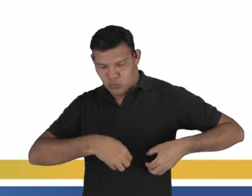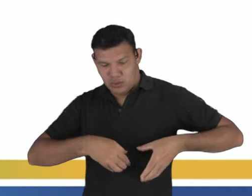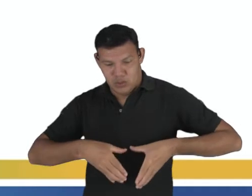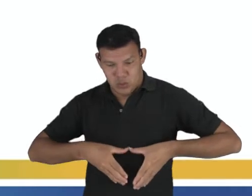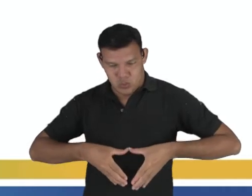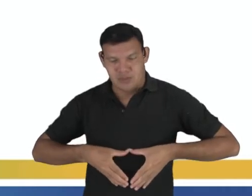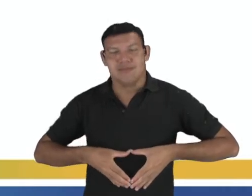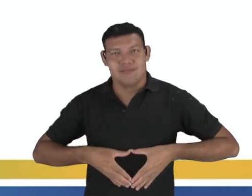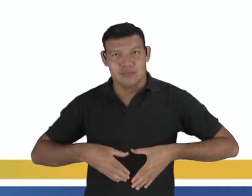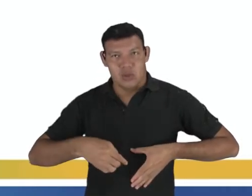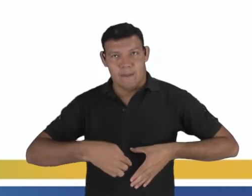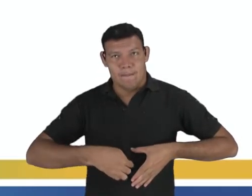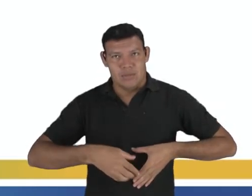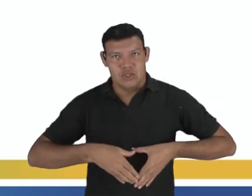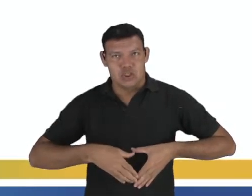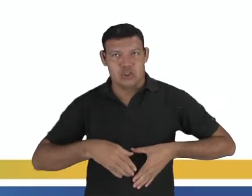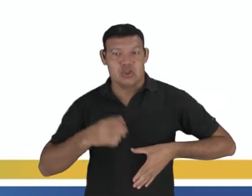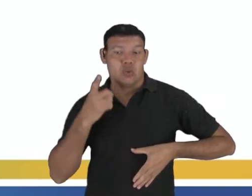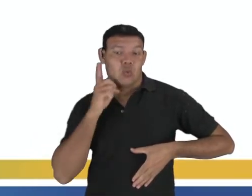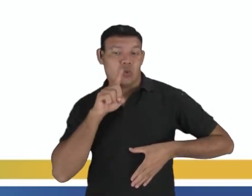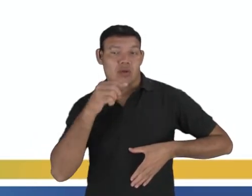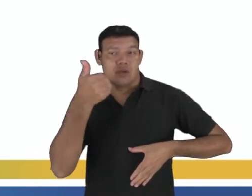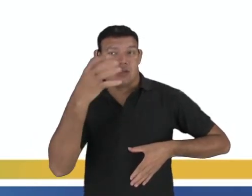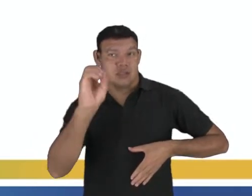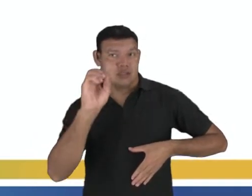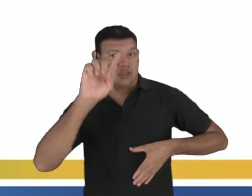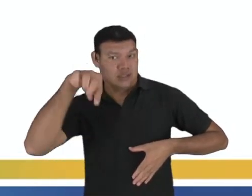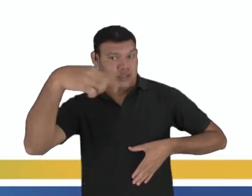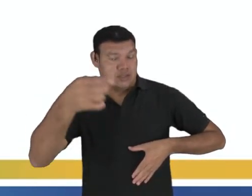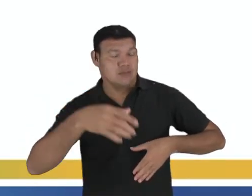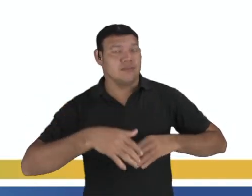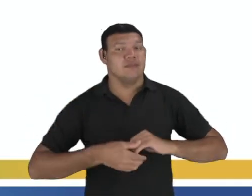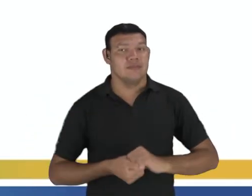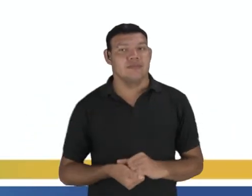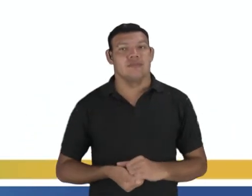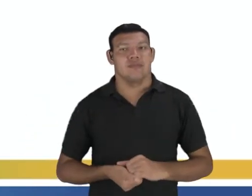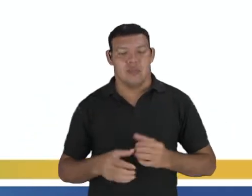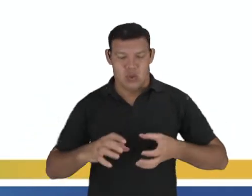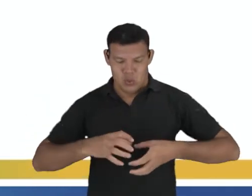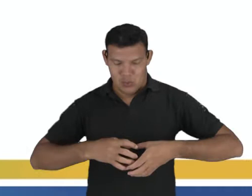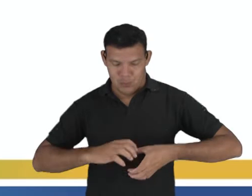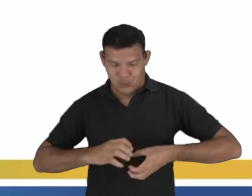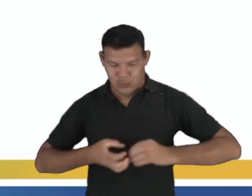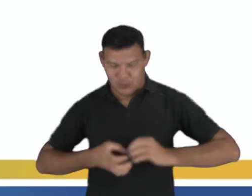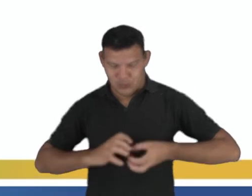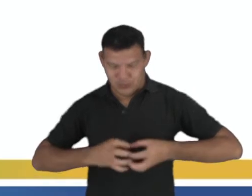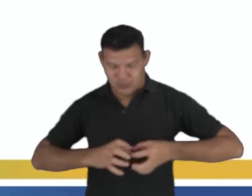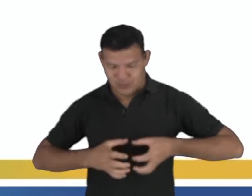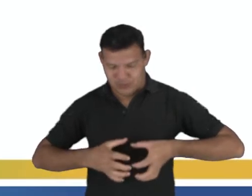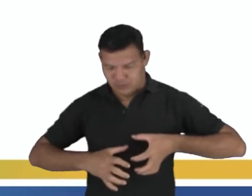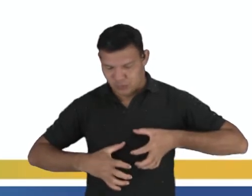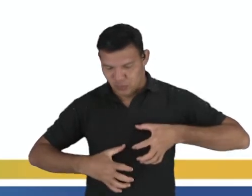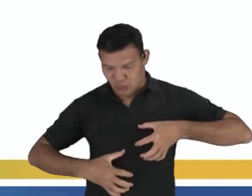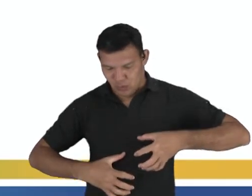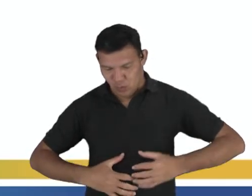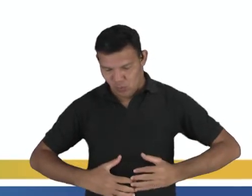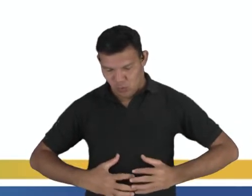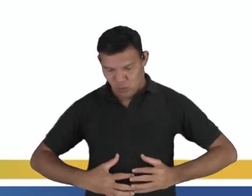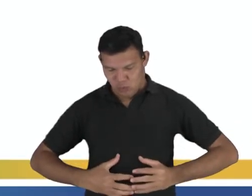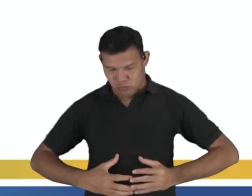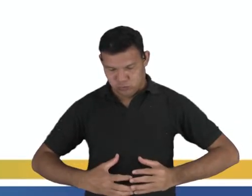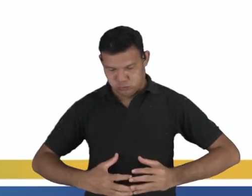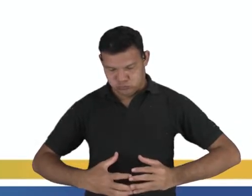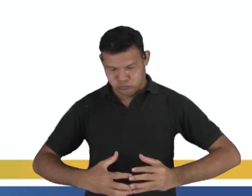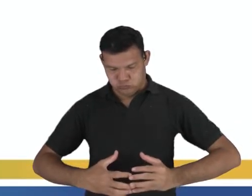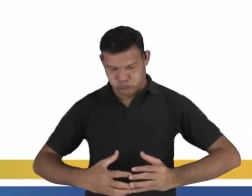implantado no útero 10 mais ou menos dez dias depois da fecundação tá e a partir daí ele vai é se desenvolve ao longo dos